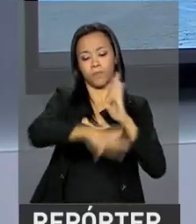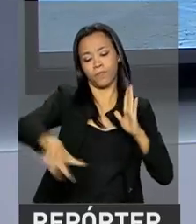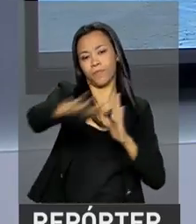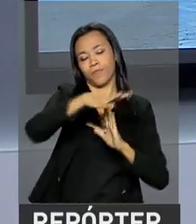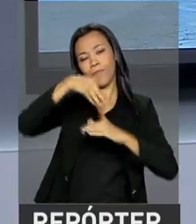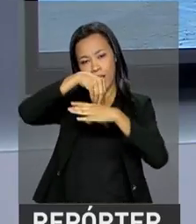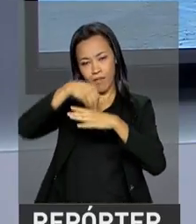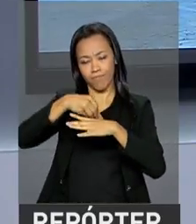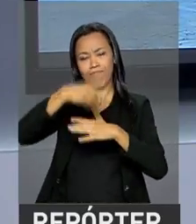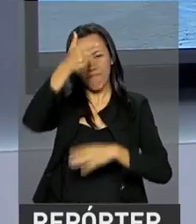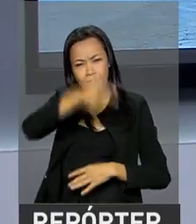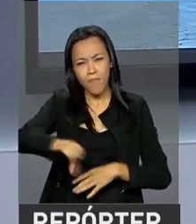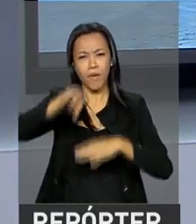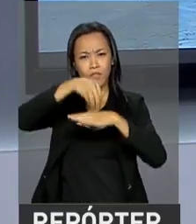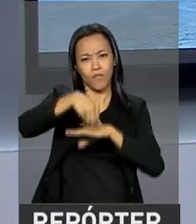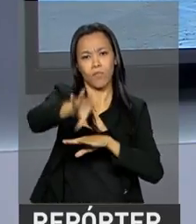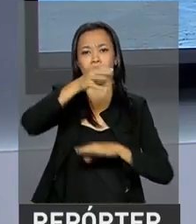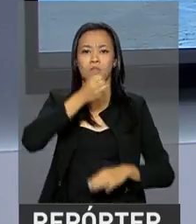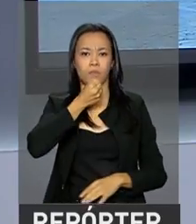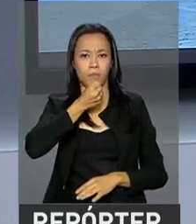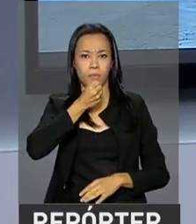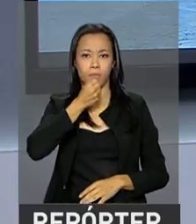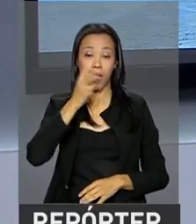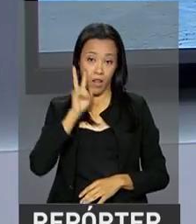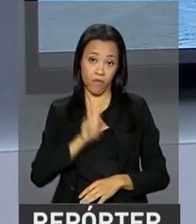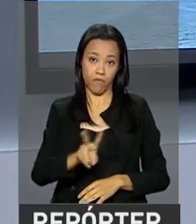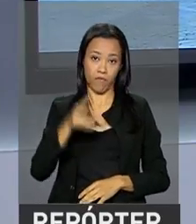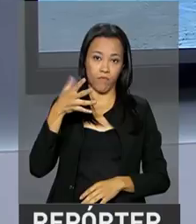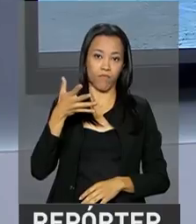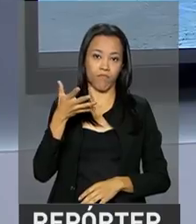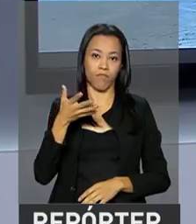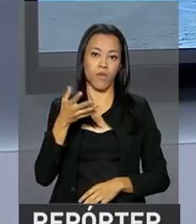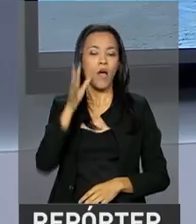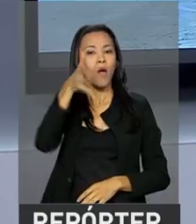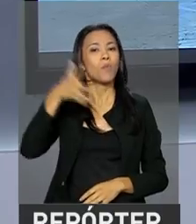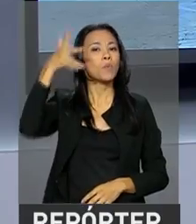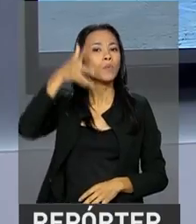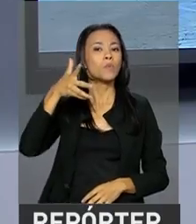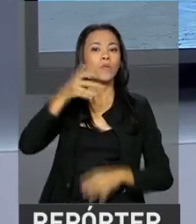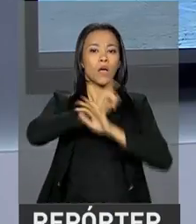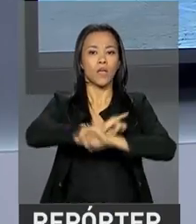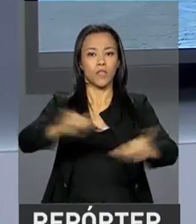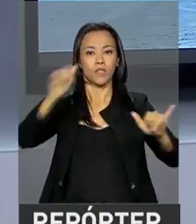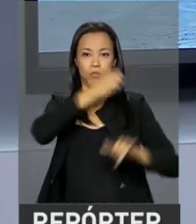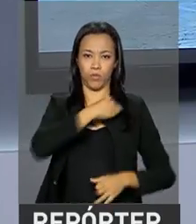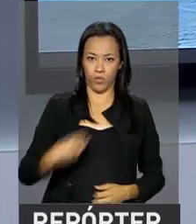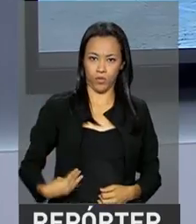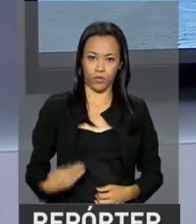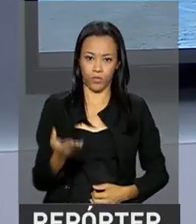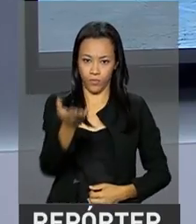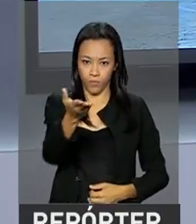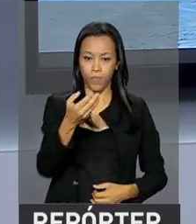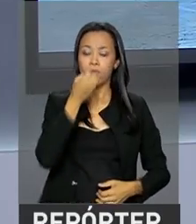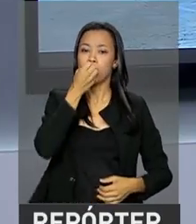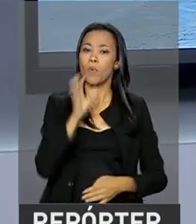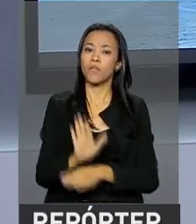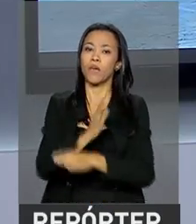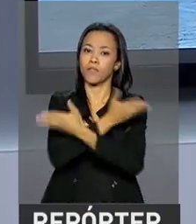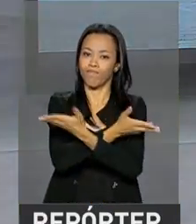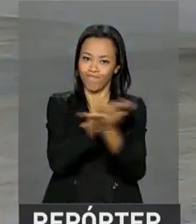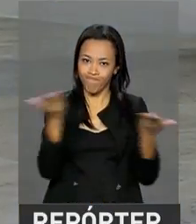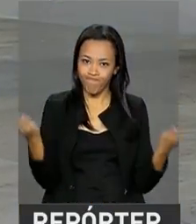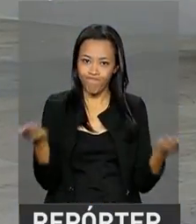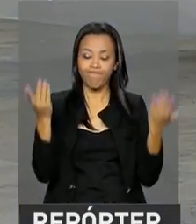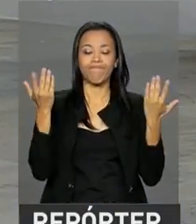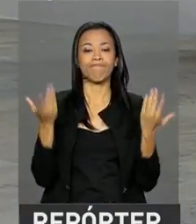reportar esses dias que acompanhou o pronunciamento do ministro 8 essa boa tarde boa tarde leandro boa tarde a todos o